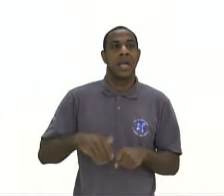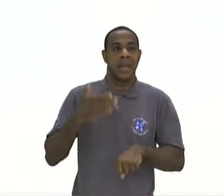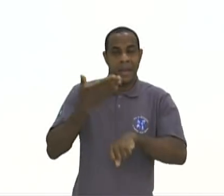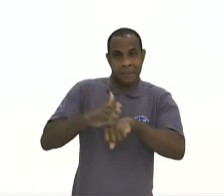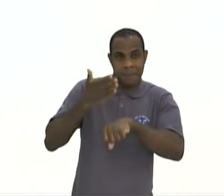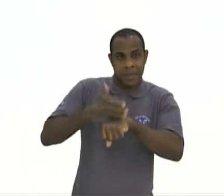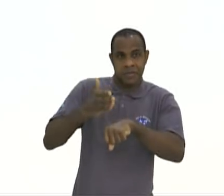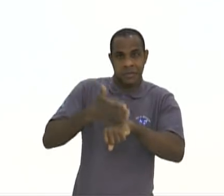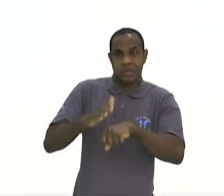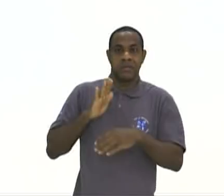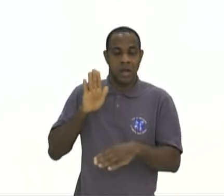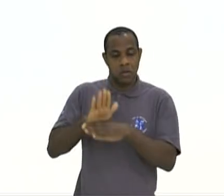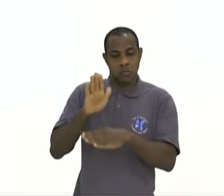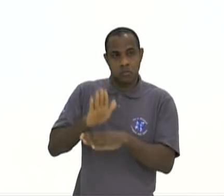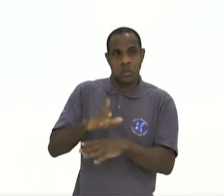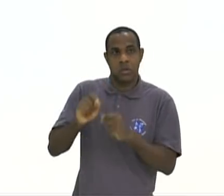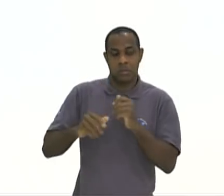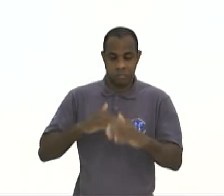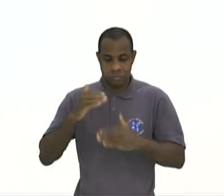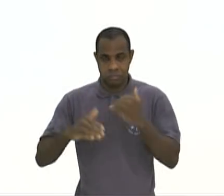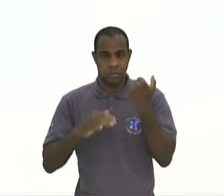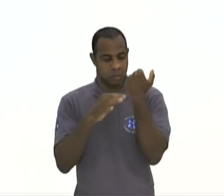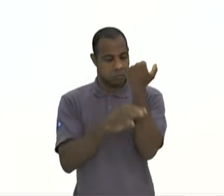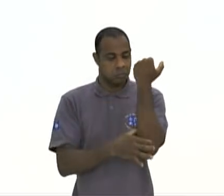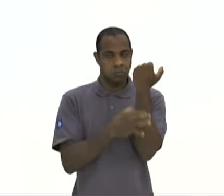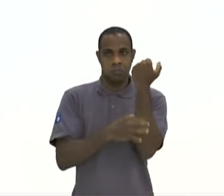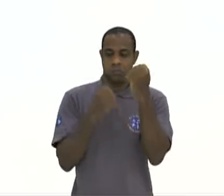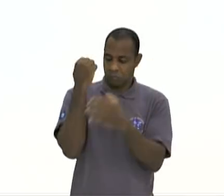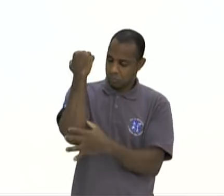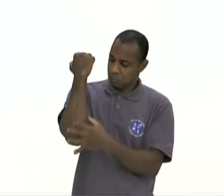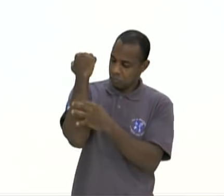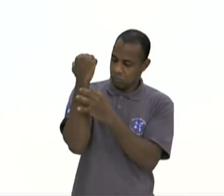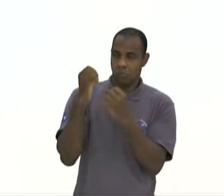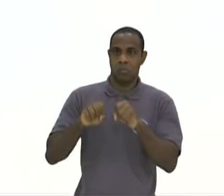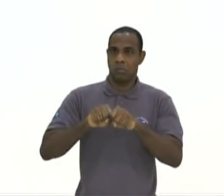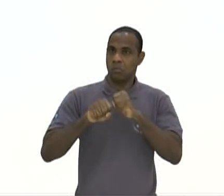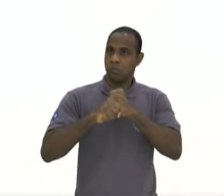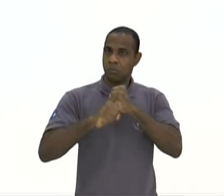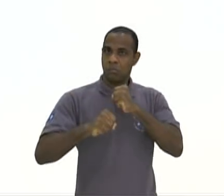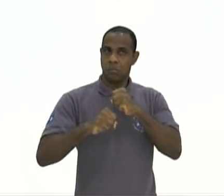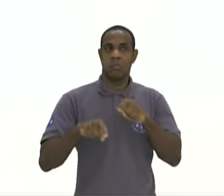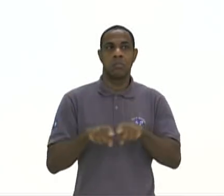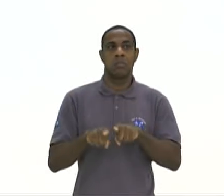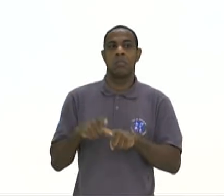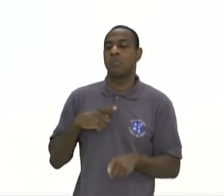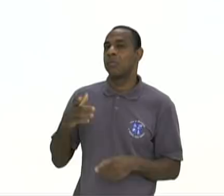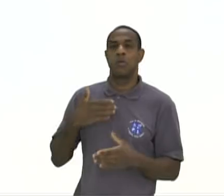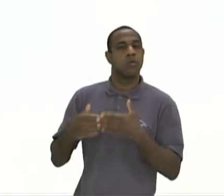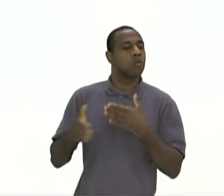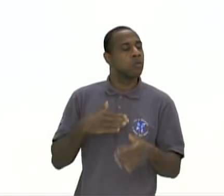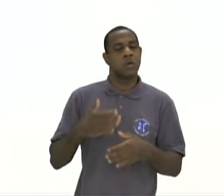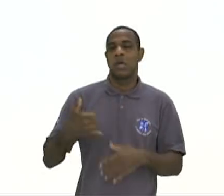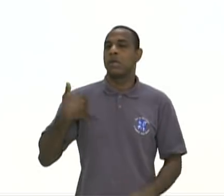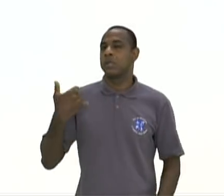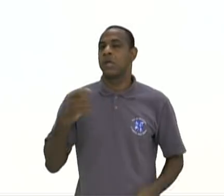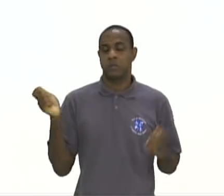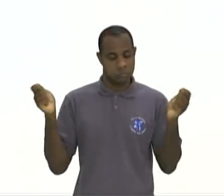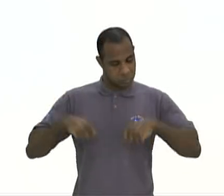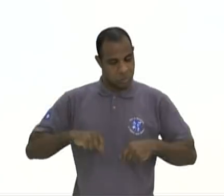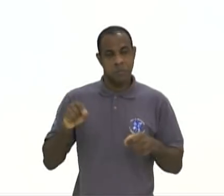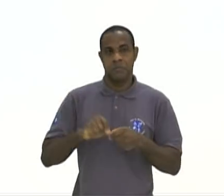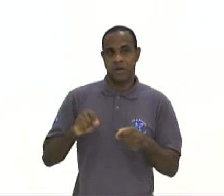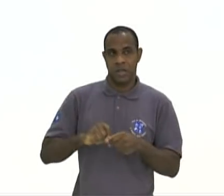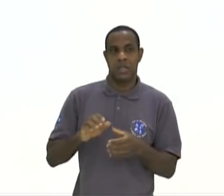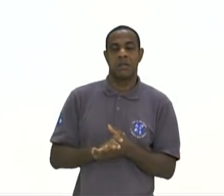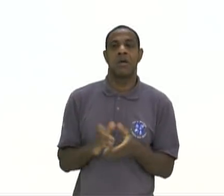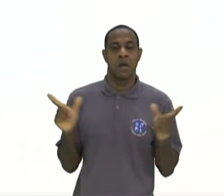que vão promover a grande extensão dos músculos do corpo, né? Sua prática é recomendada para qualquer idade. Ele vai ajudar a diminuir a